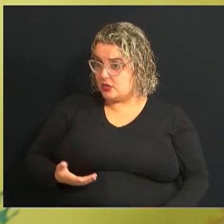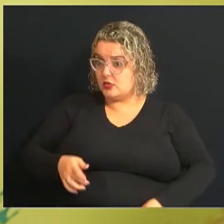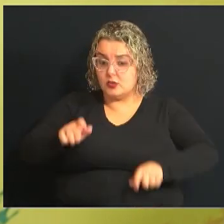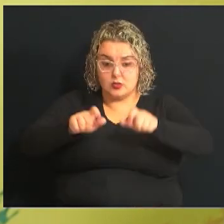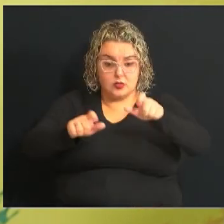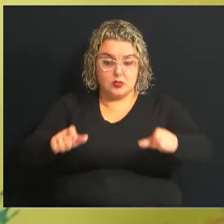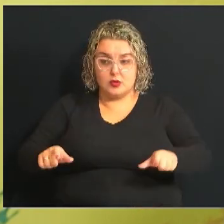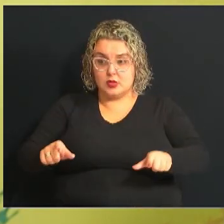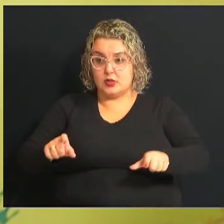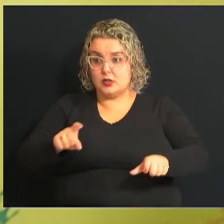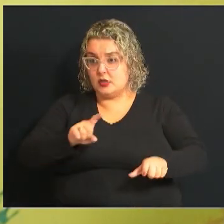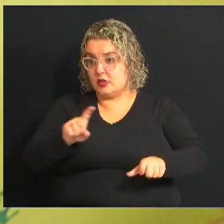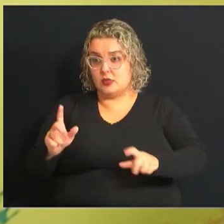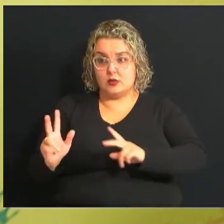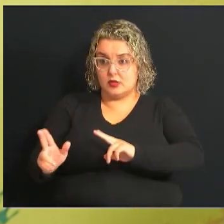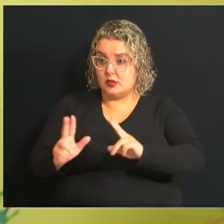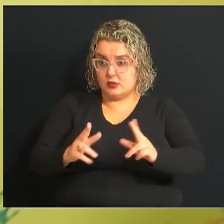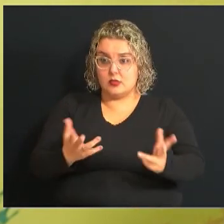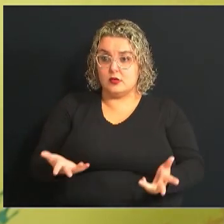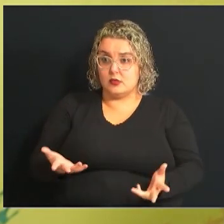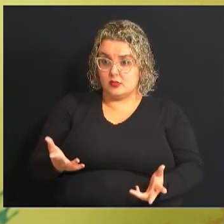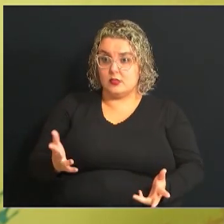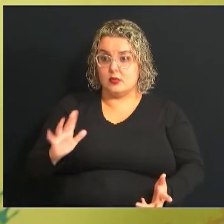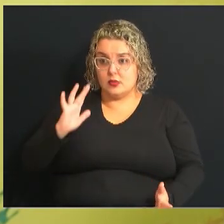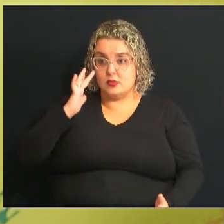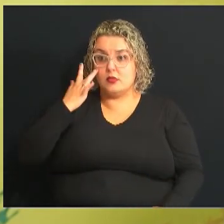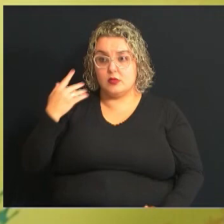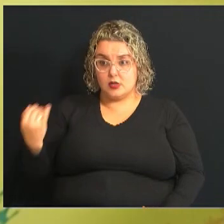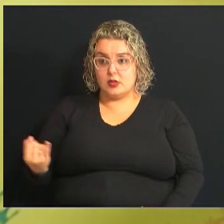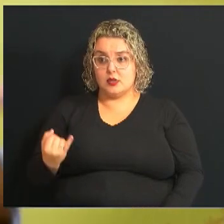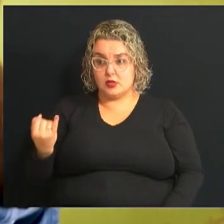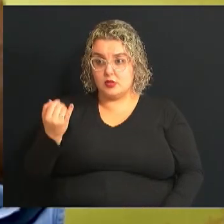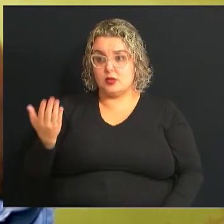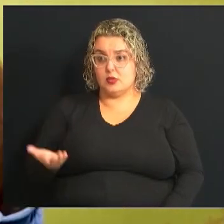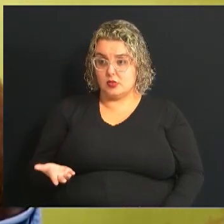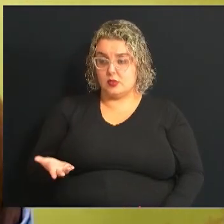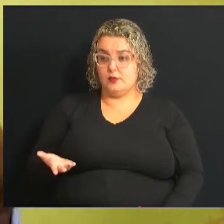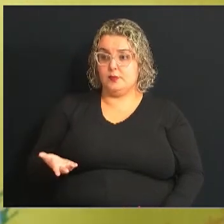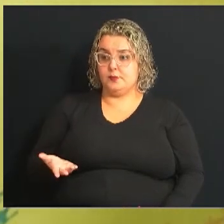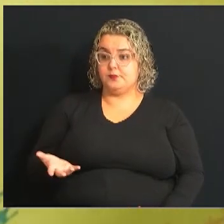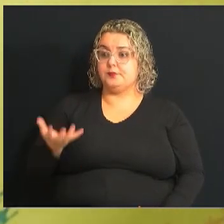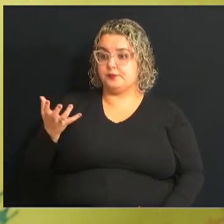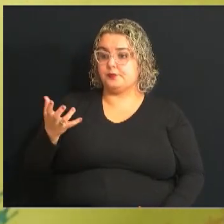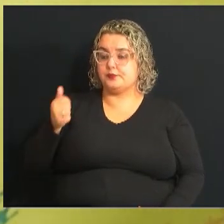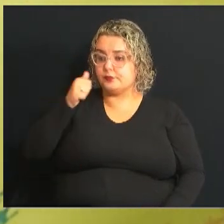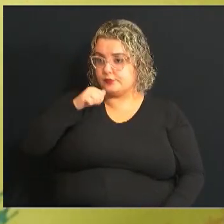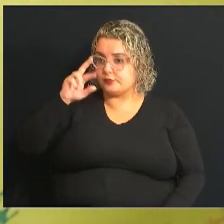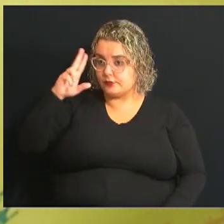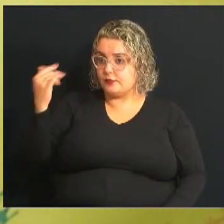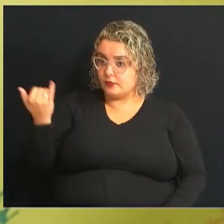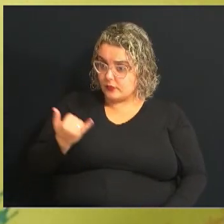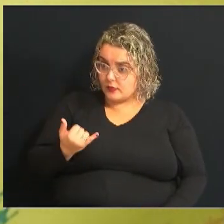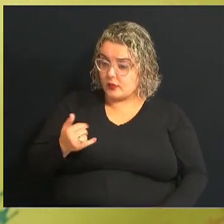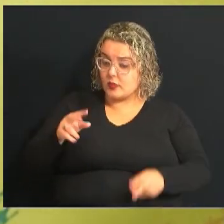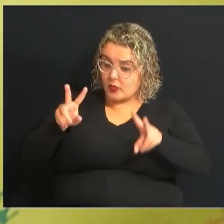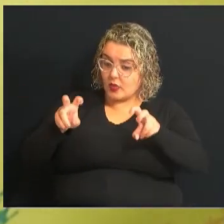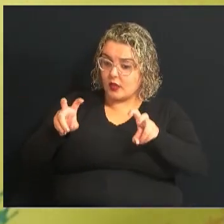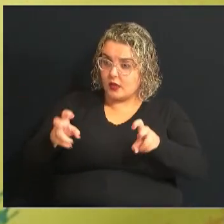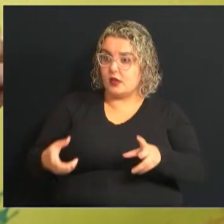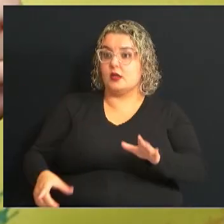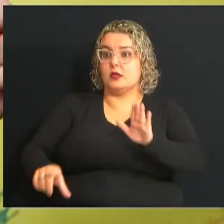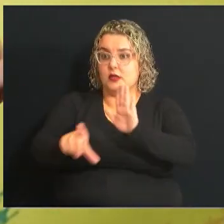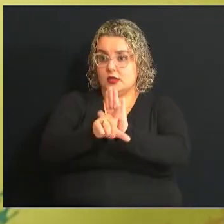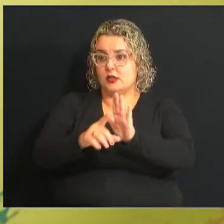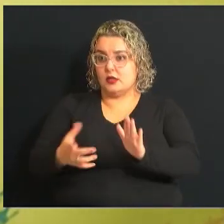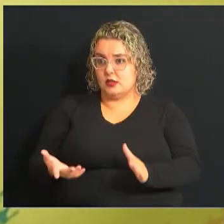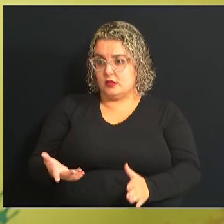são iguais a ela. Isso eu acho que é extremamente importante. Eu gostaria que a senhora falasse a respeito desta lei, não é?